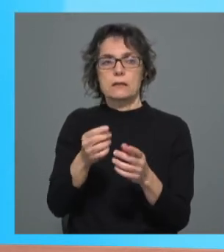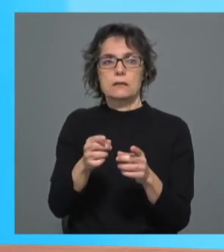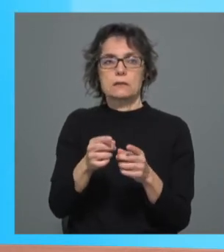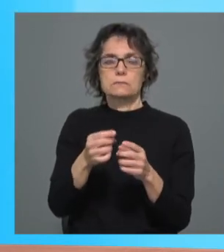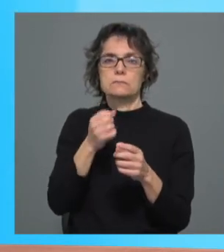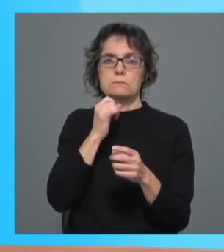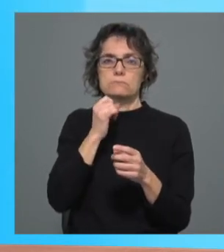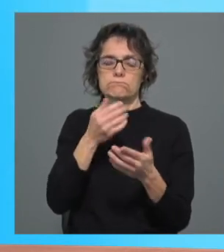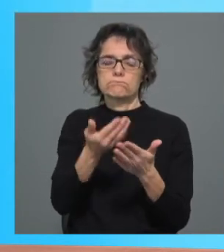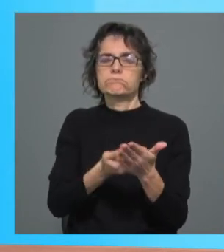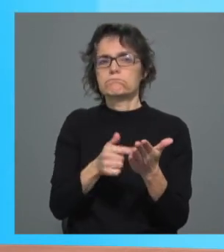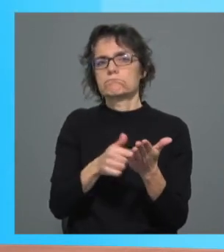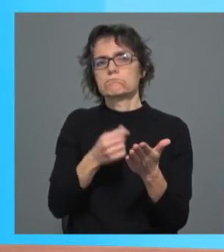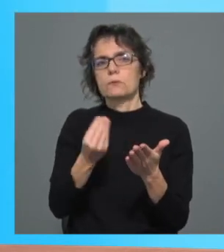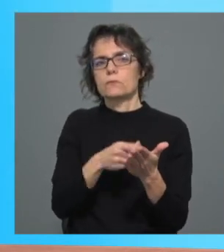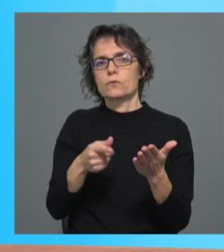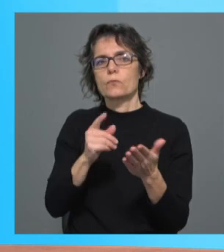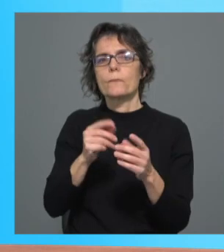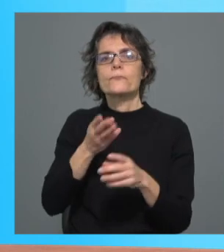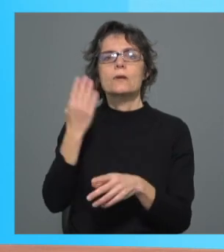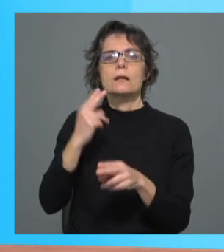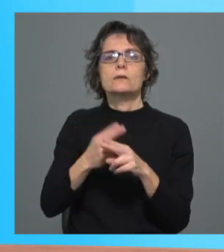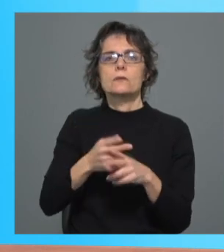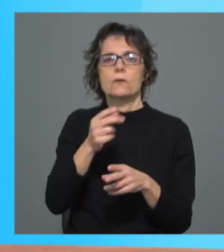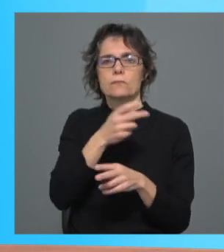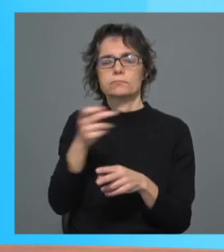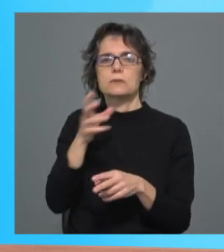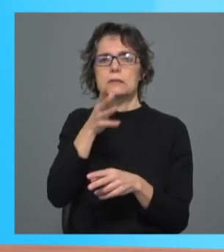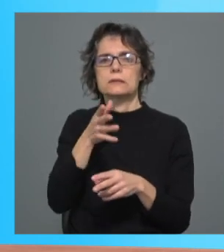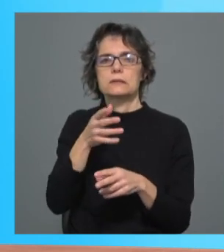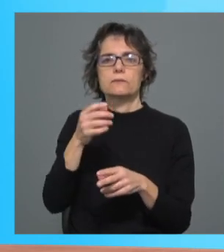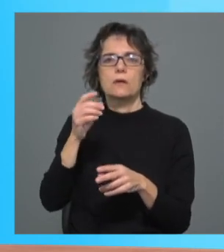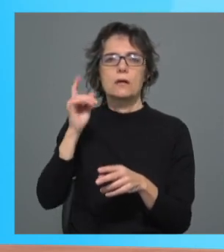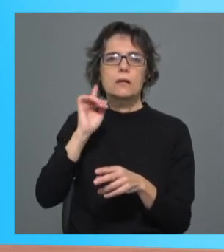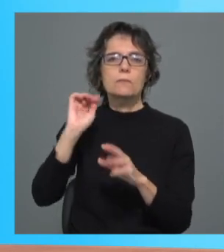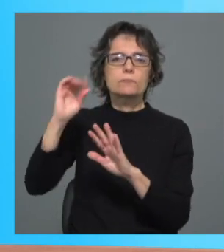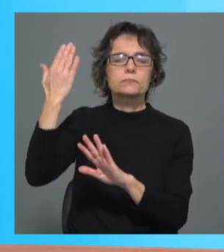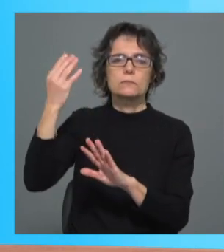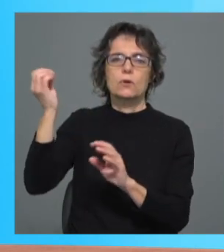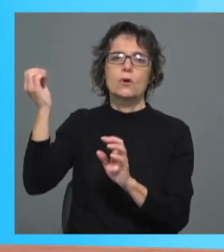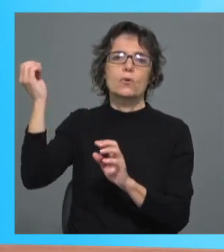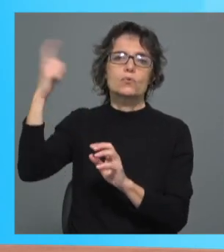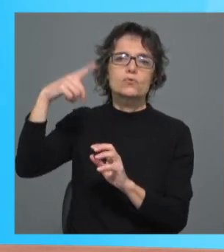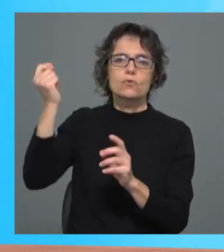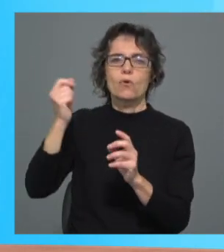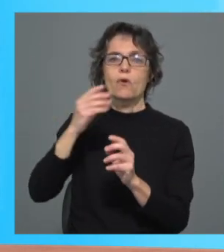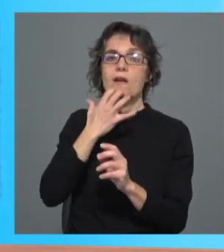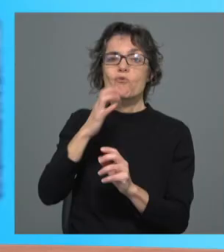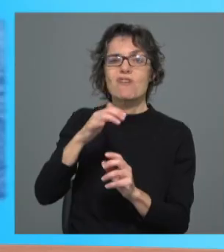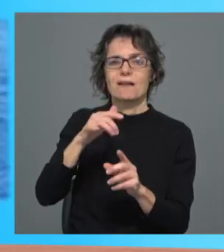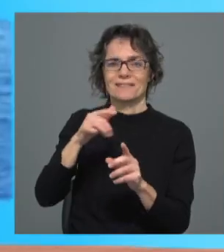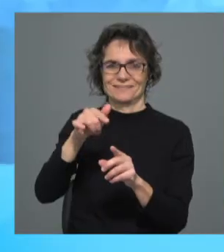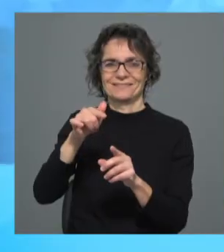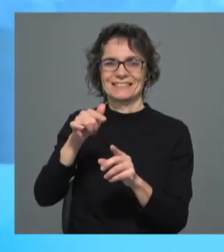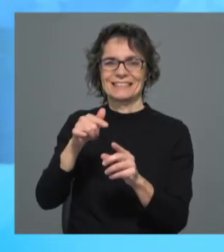ditado romano que dizia que não havia nada mais importante do que o sol e o sal. Jesus não se refere a